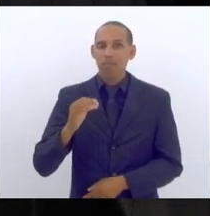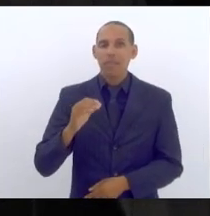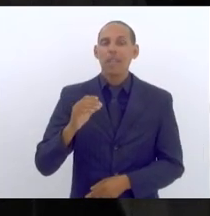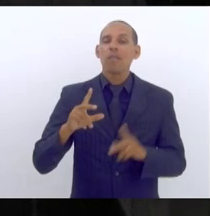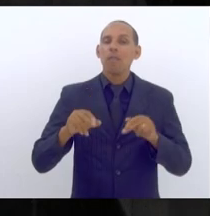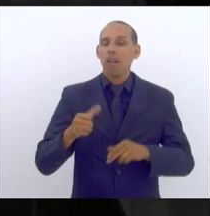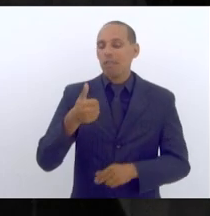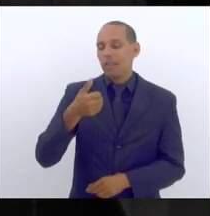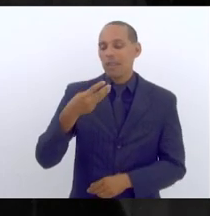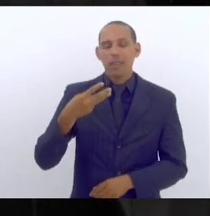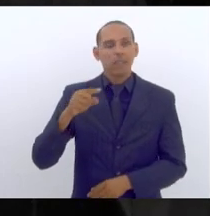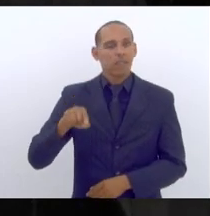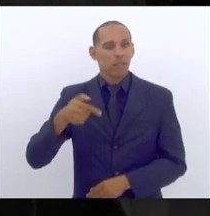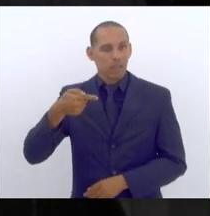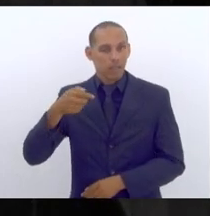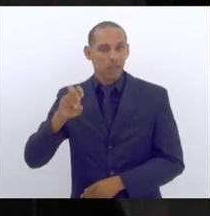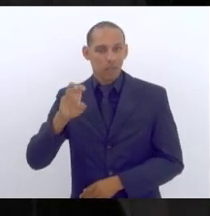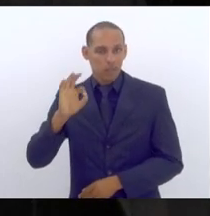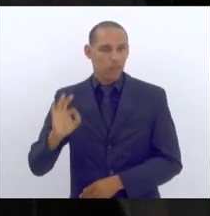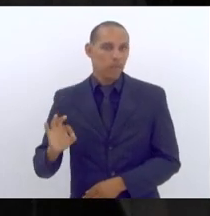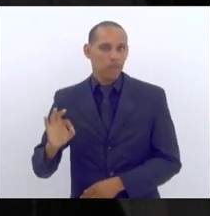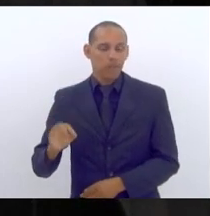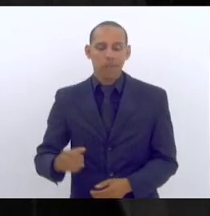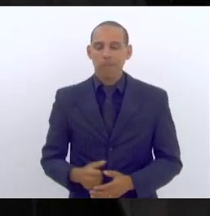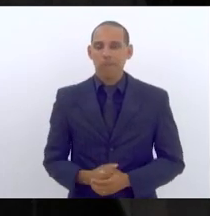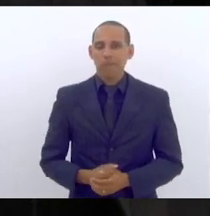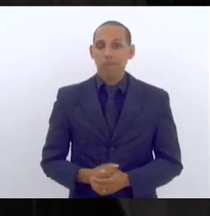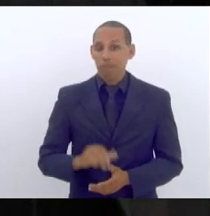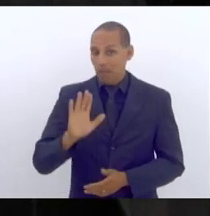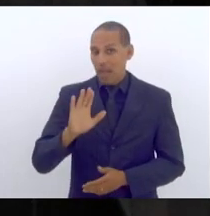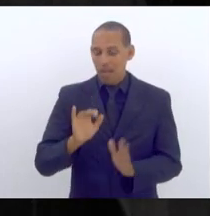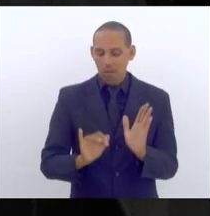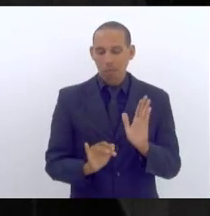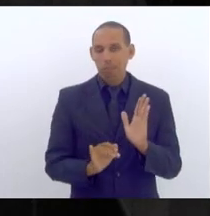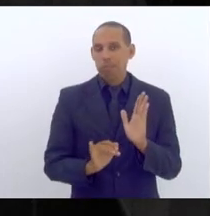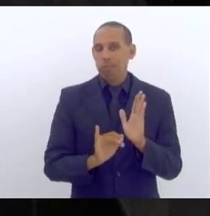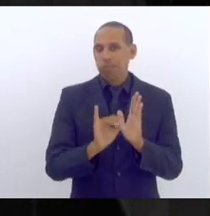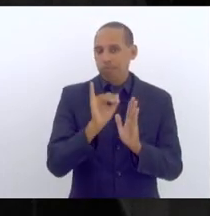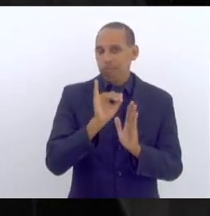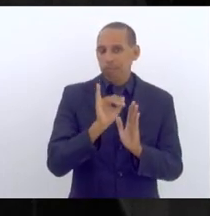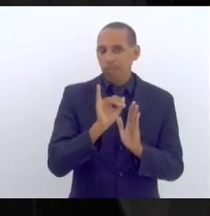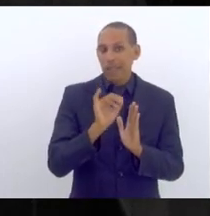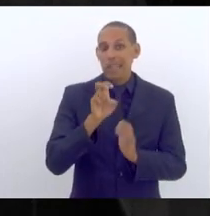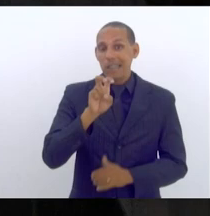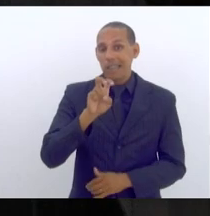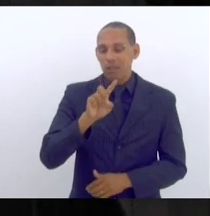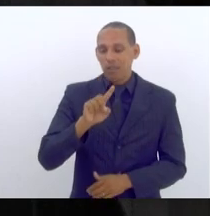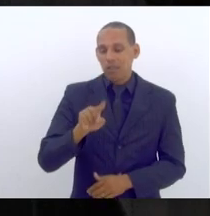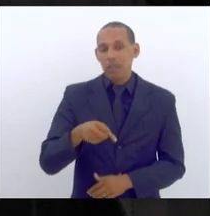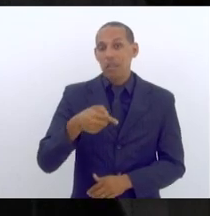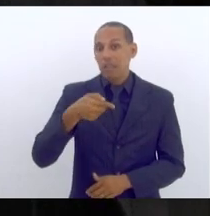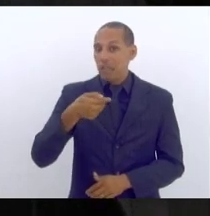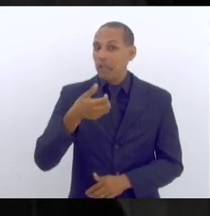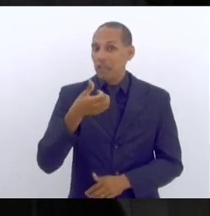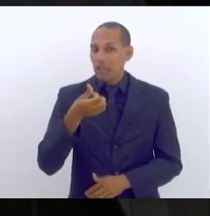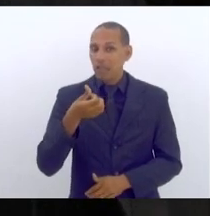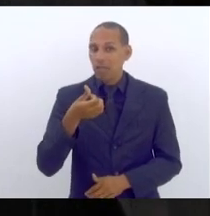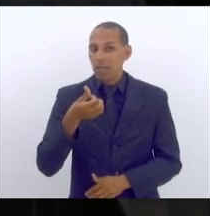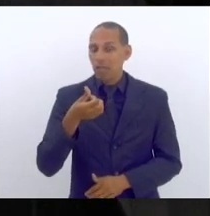13,75 por cento a inflação foi 5,76